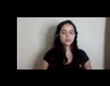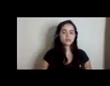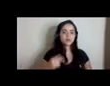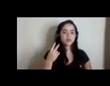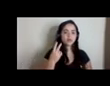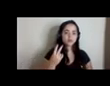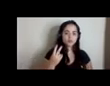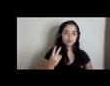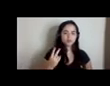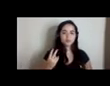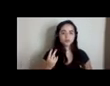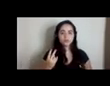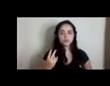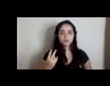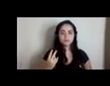duas